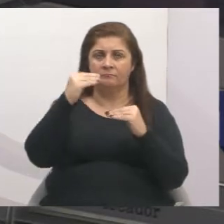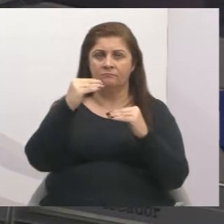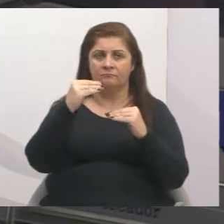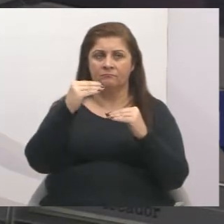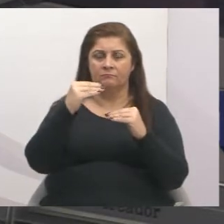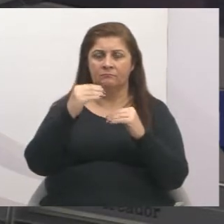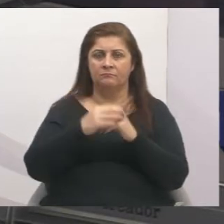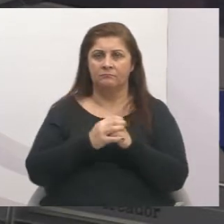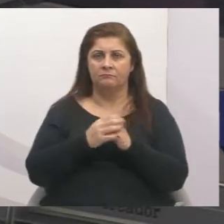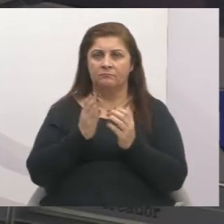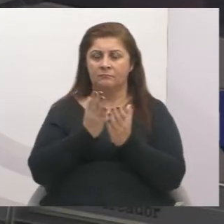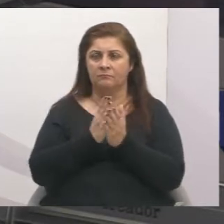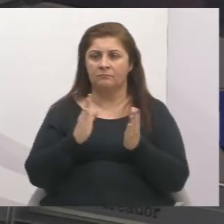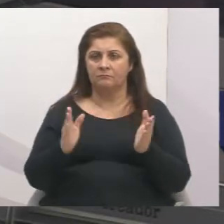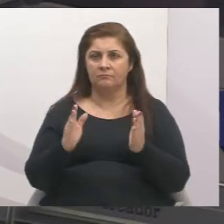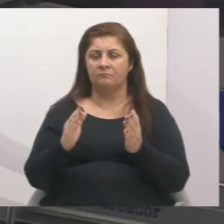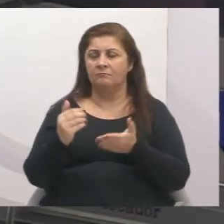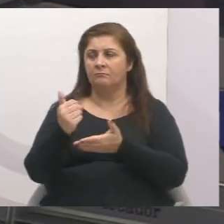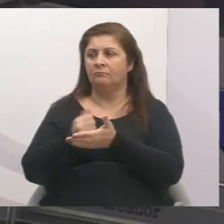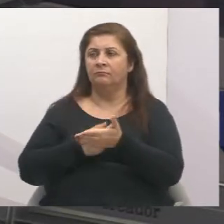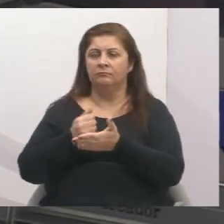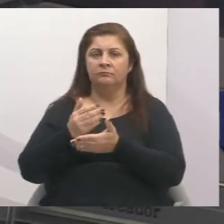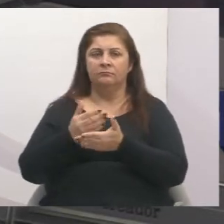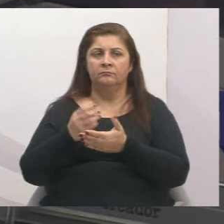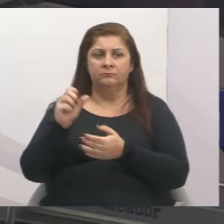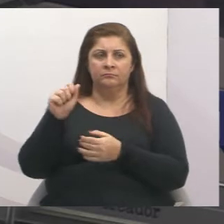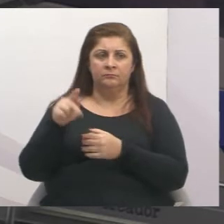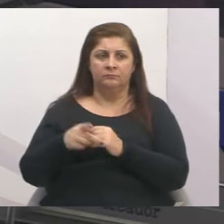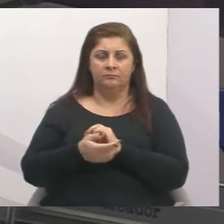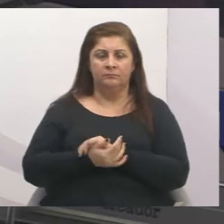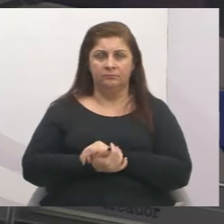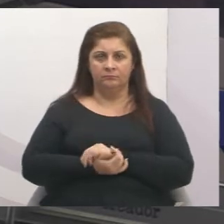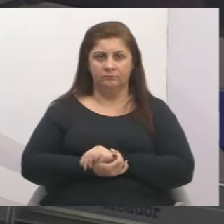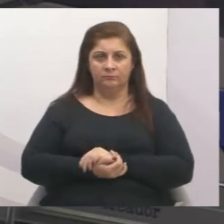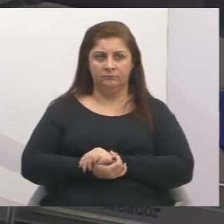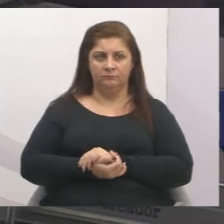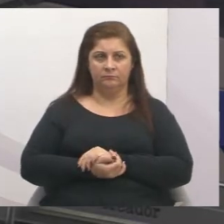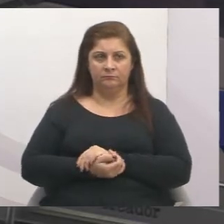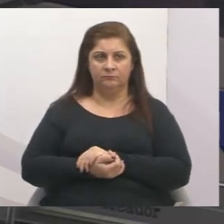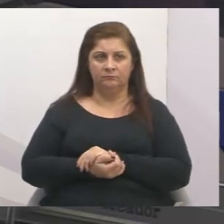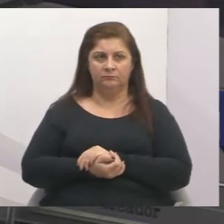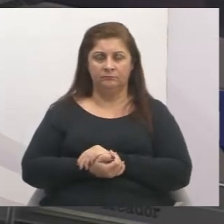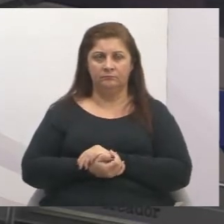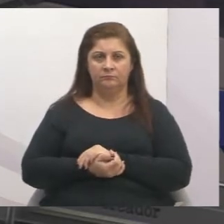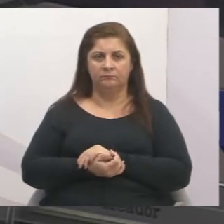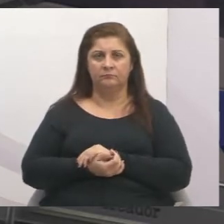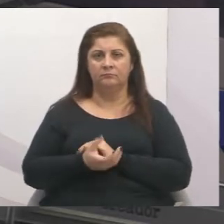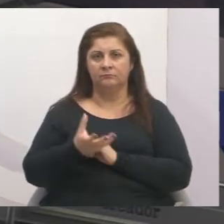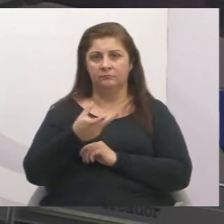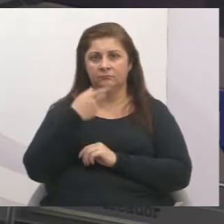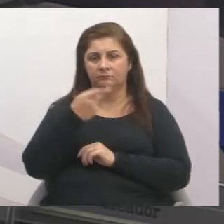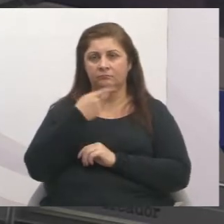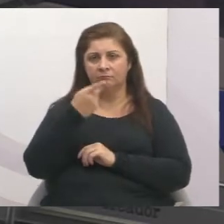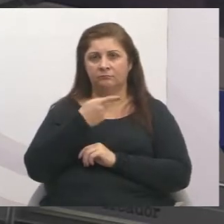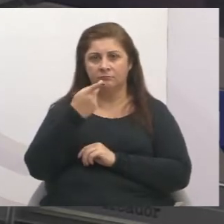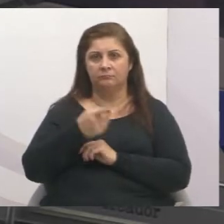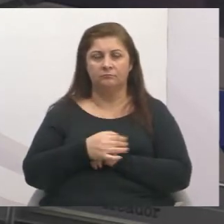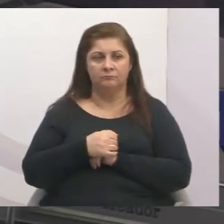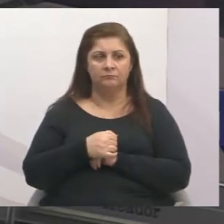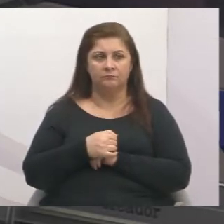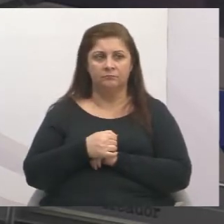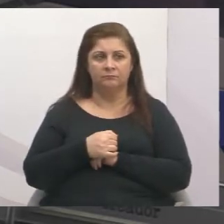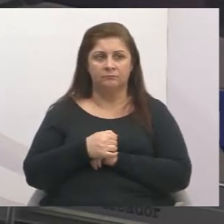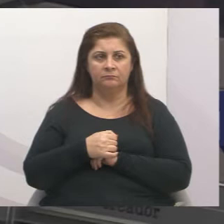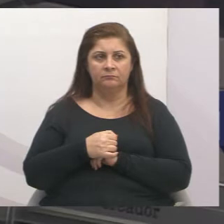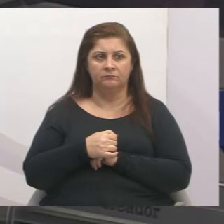automaticamente esse dispositivo será revogado. Tinha bastante coisa para falar, quero aproveitar meus